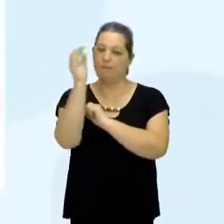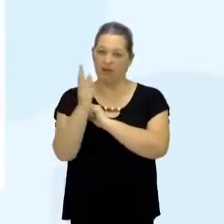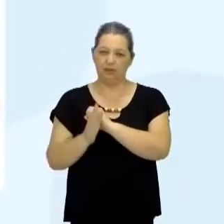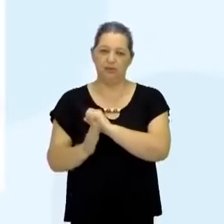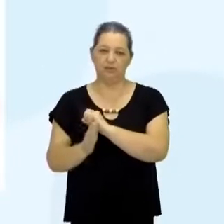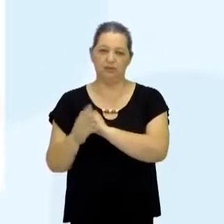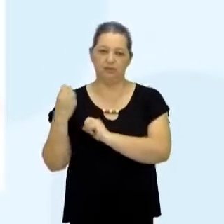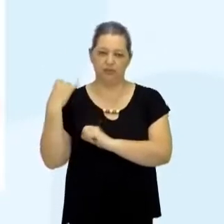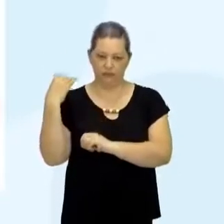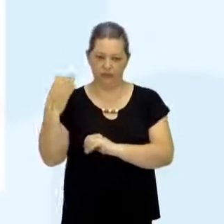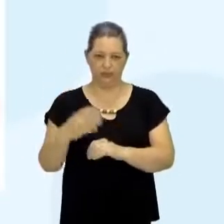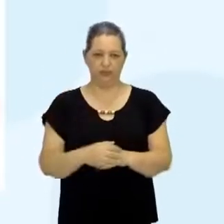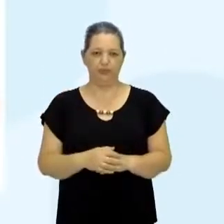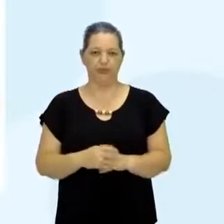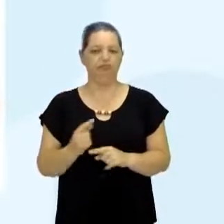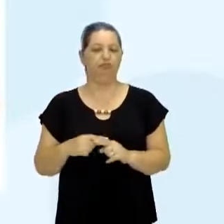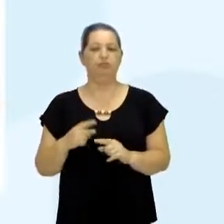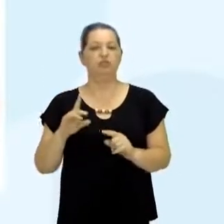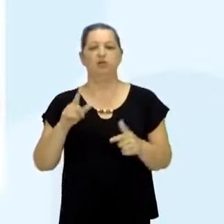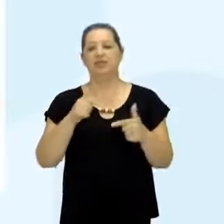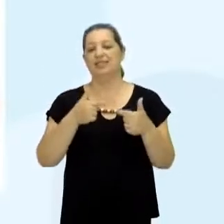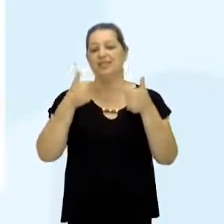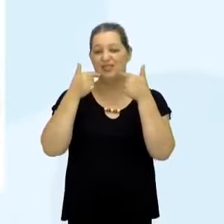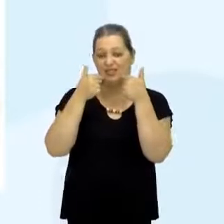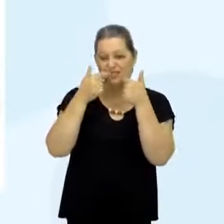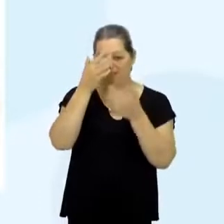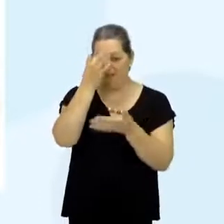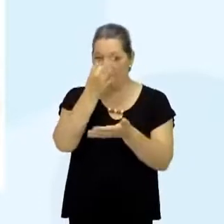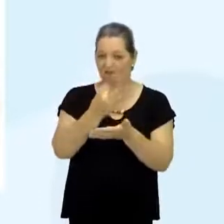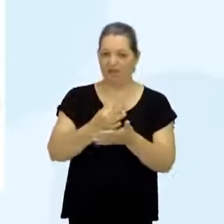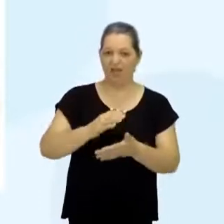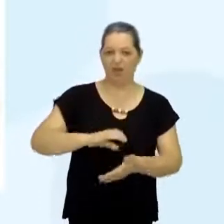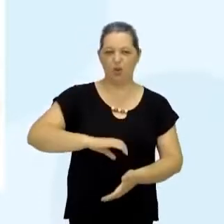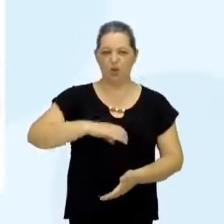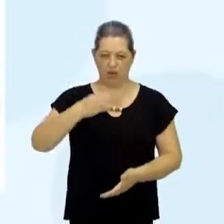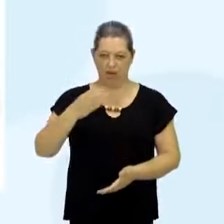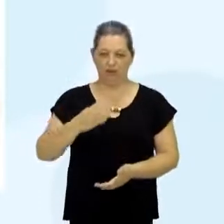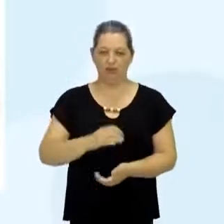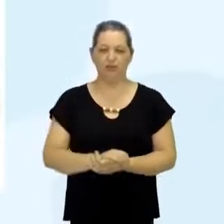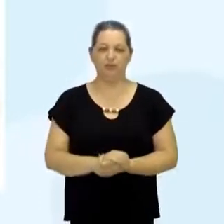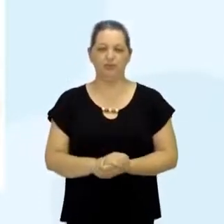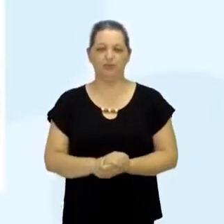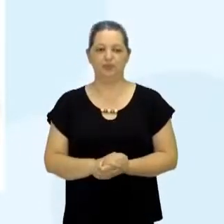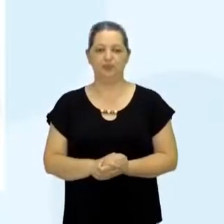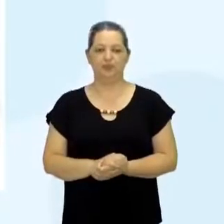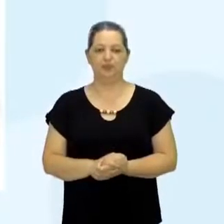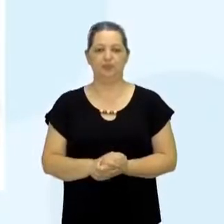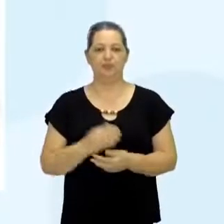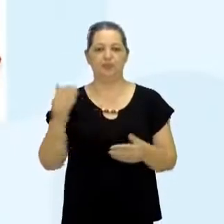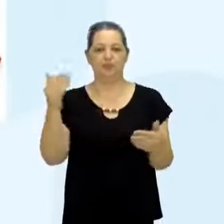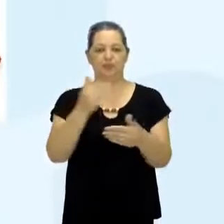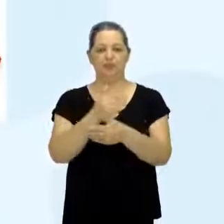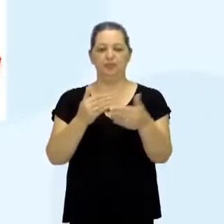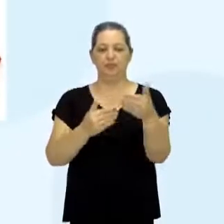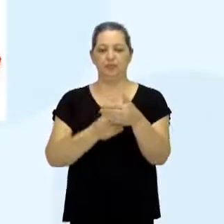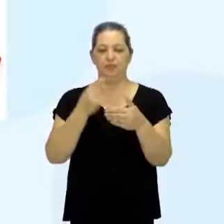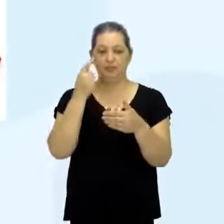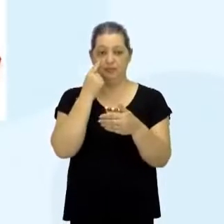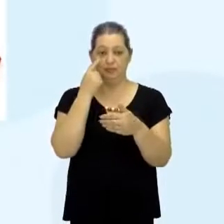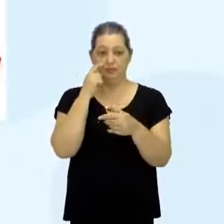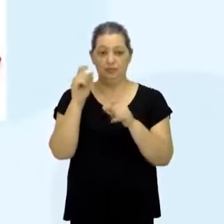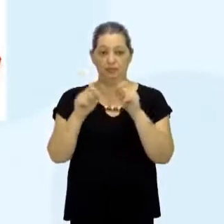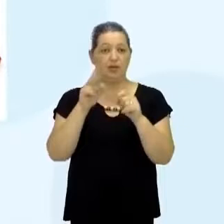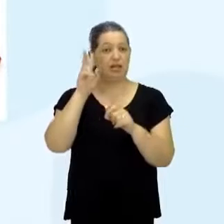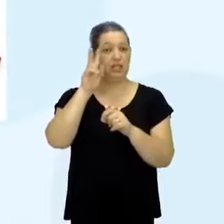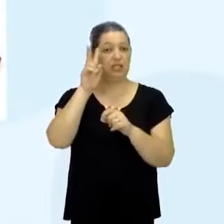pouca bagagem, o que é que ele trazia? Sonhos, fé e coragem. Vamos colocar o próximo que a gente vai ver aonde está